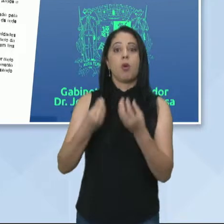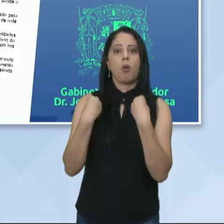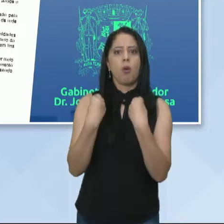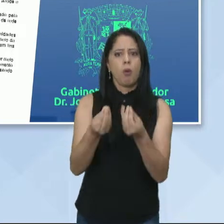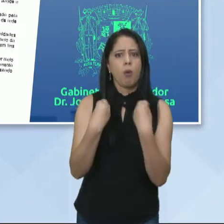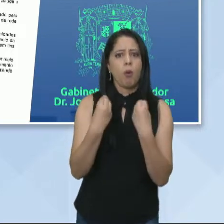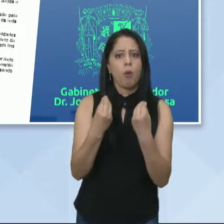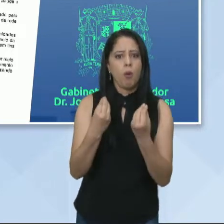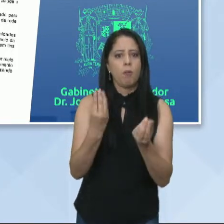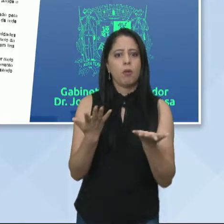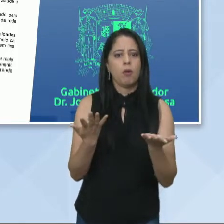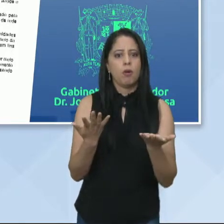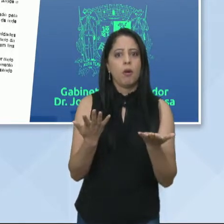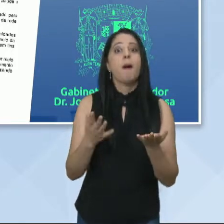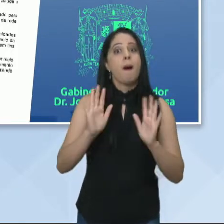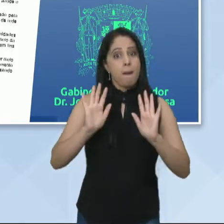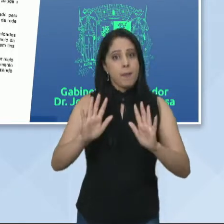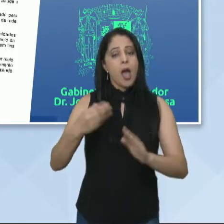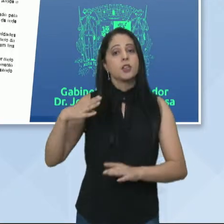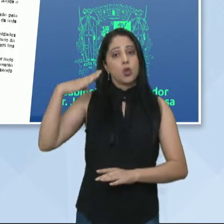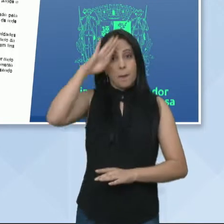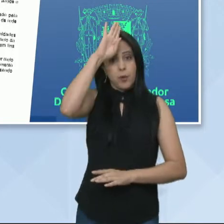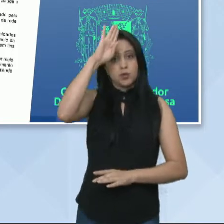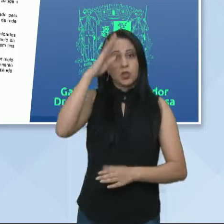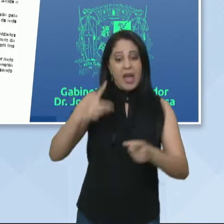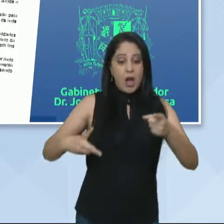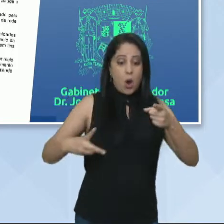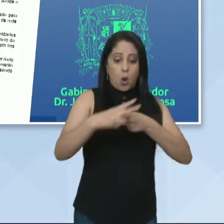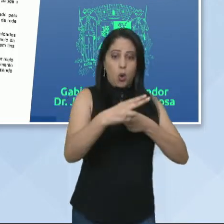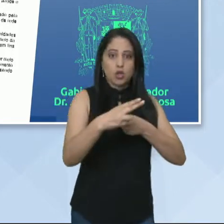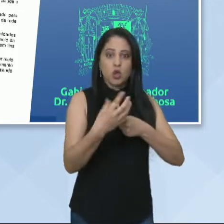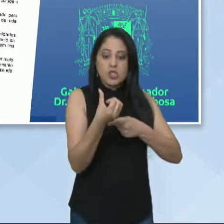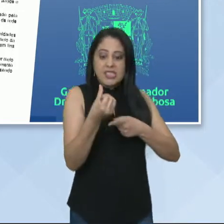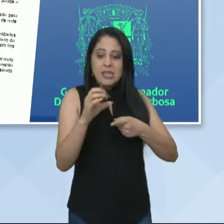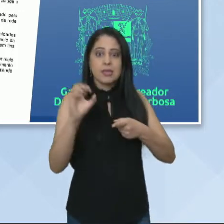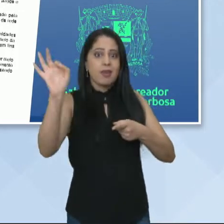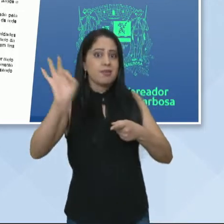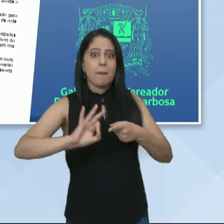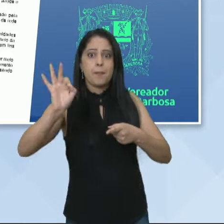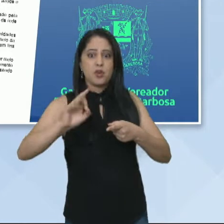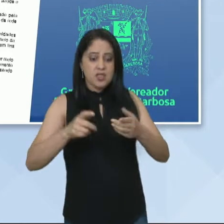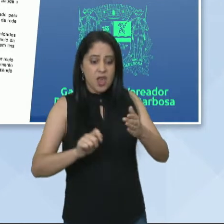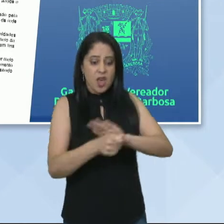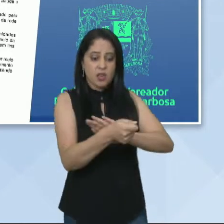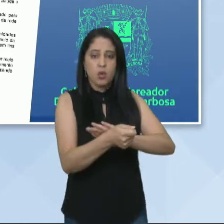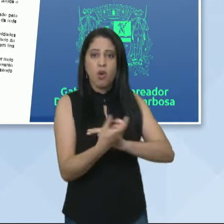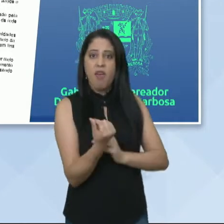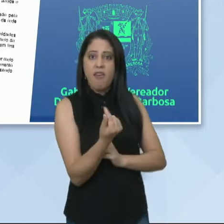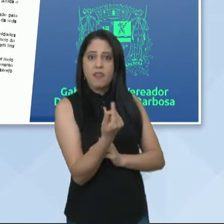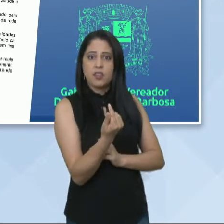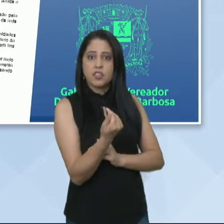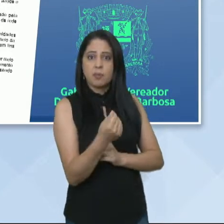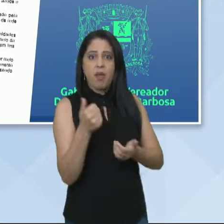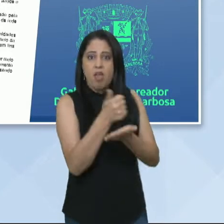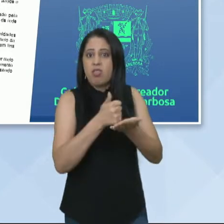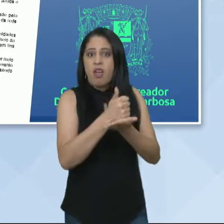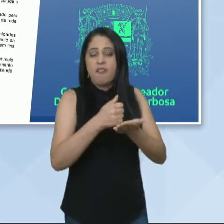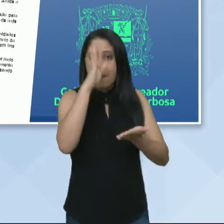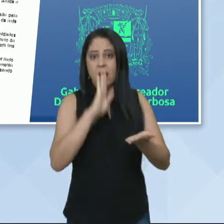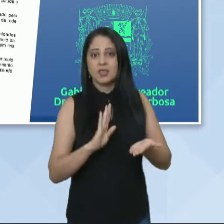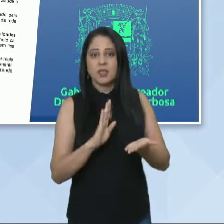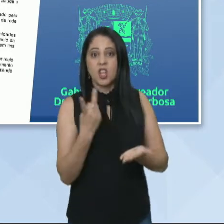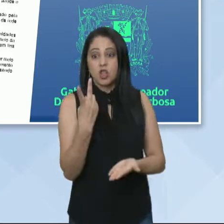negócio desse? Mas ele cortou 60% do investimento na farmácia popular. Investimentos de